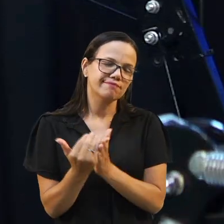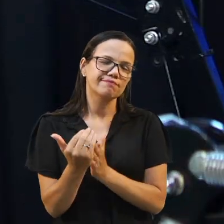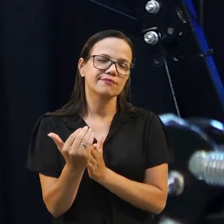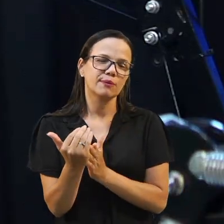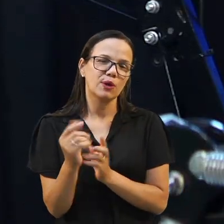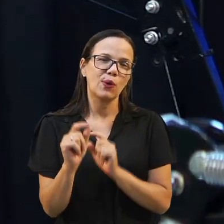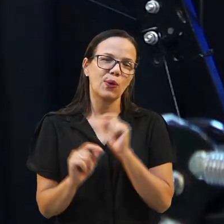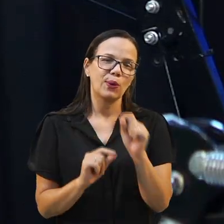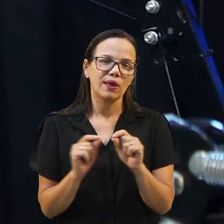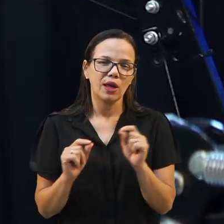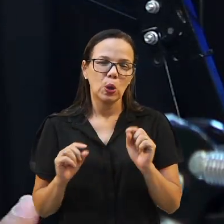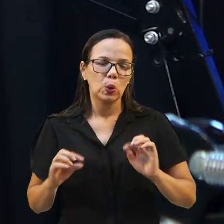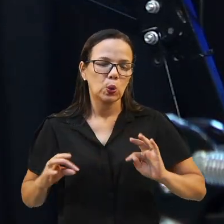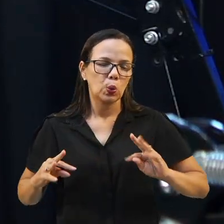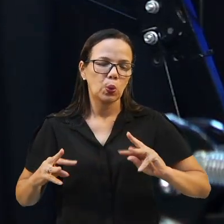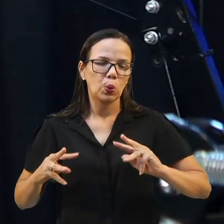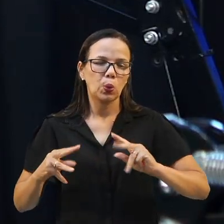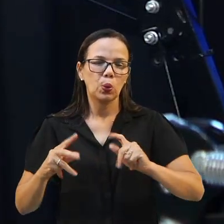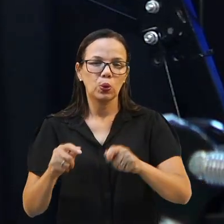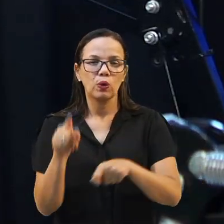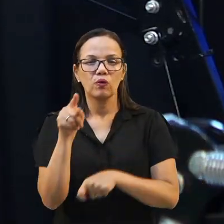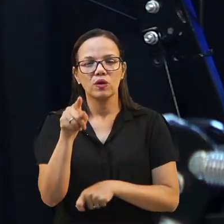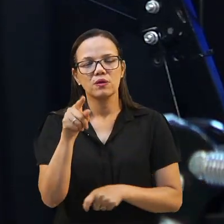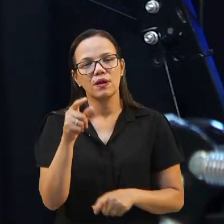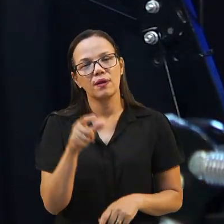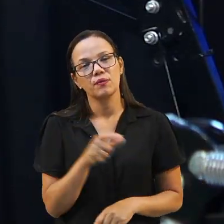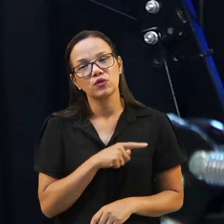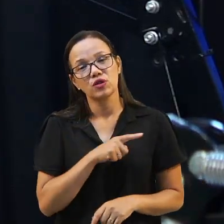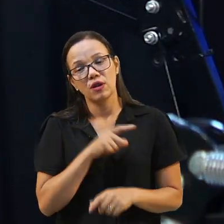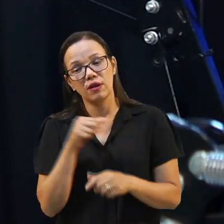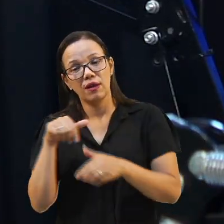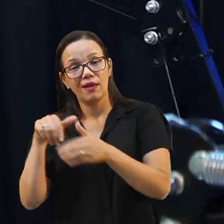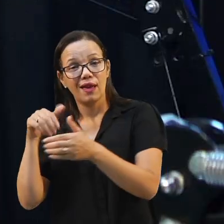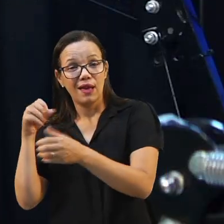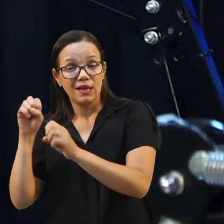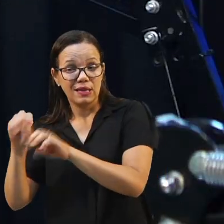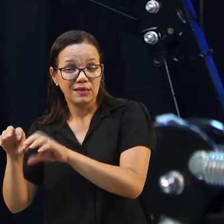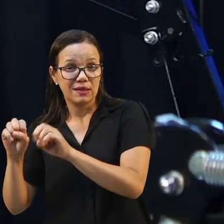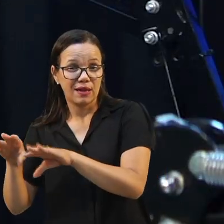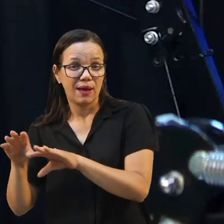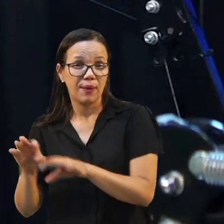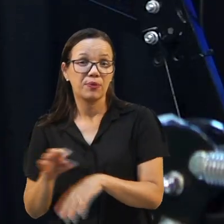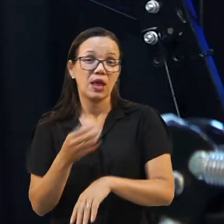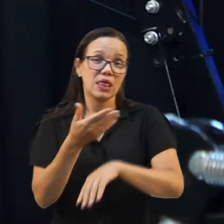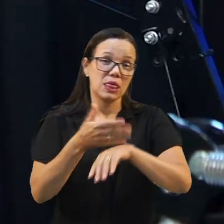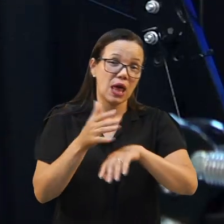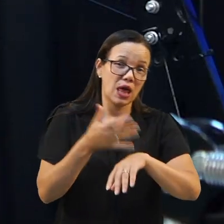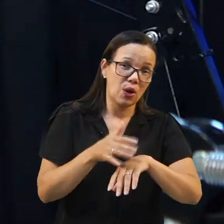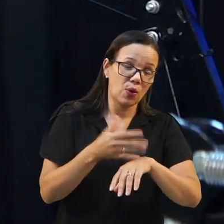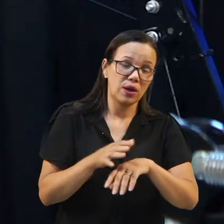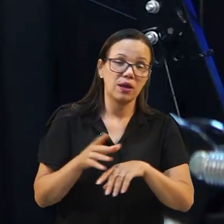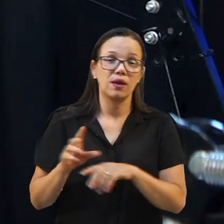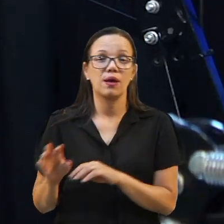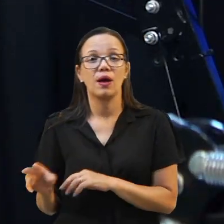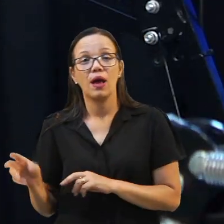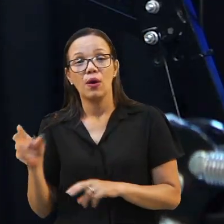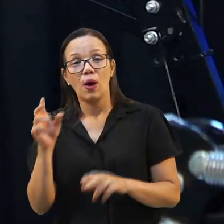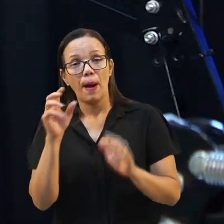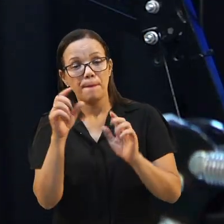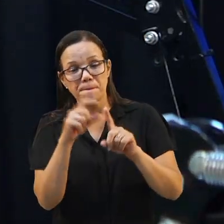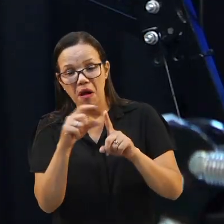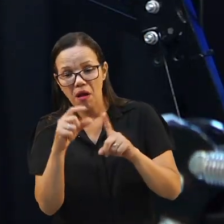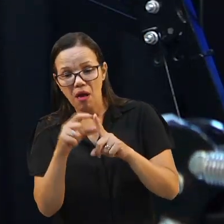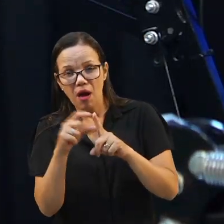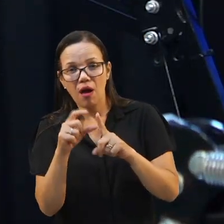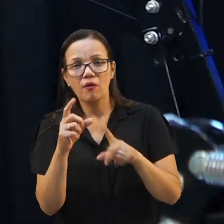E aí veio toda. Você tinha que dar aula teórica de laboratório, montar